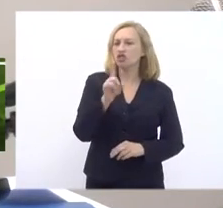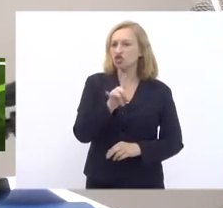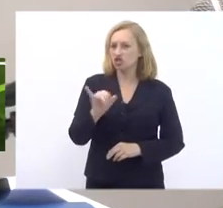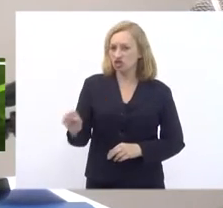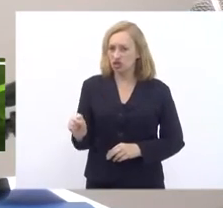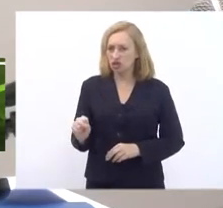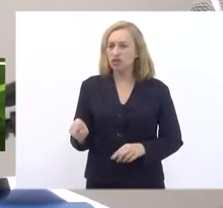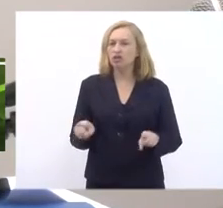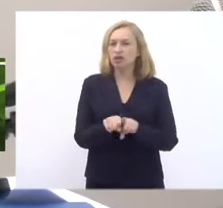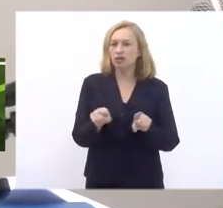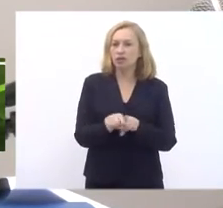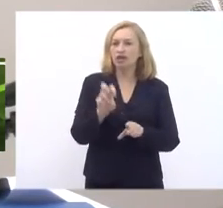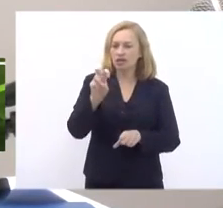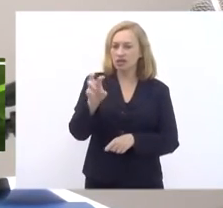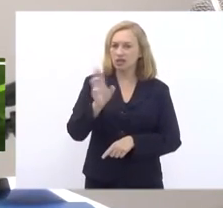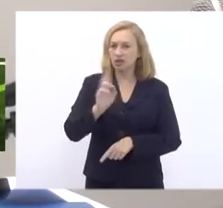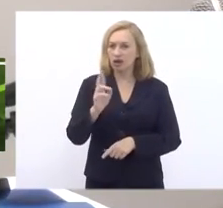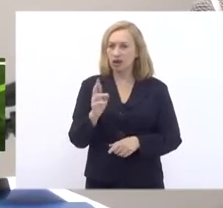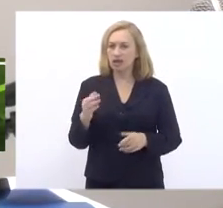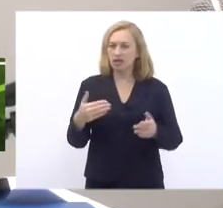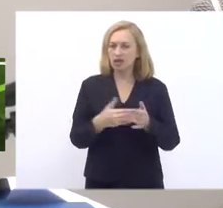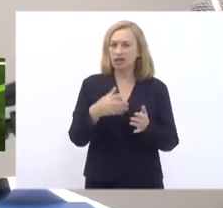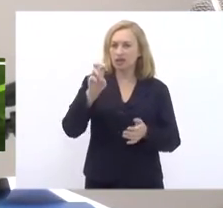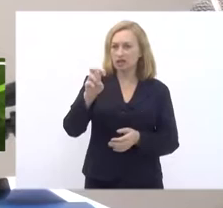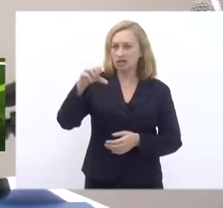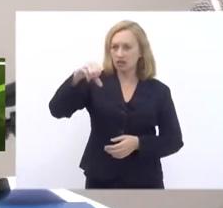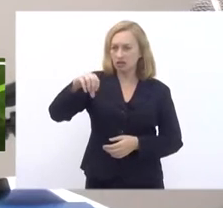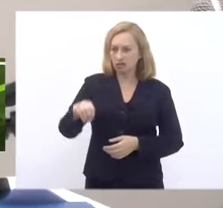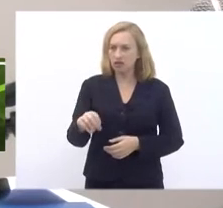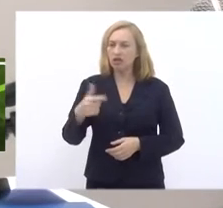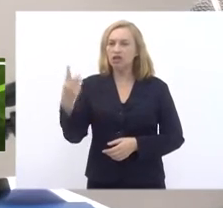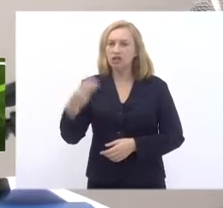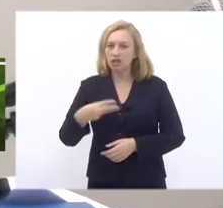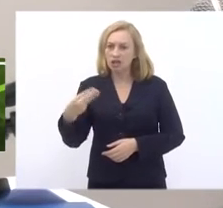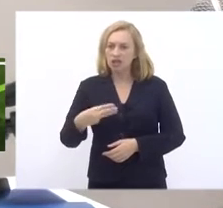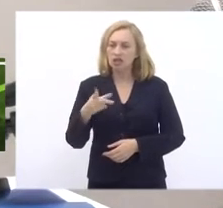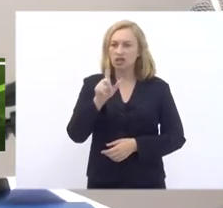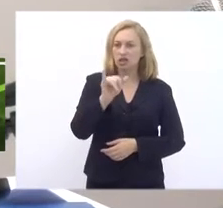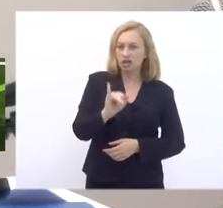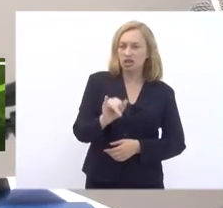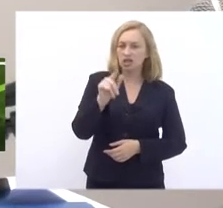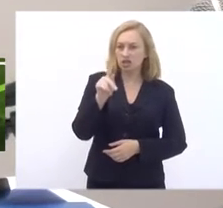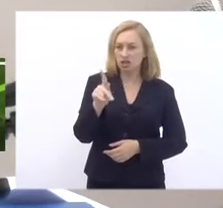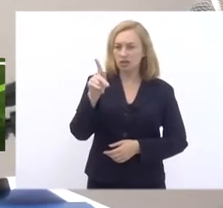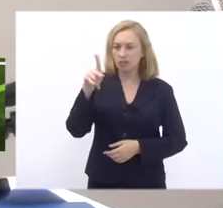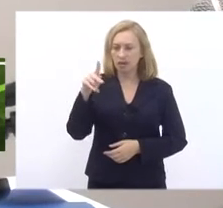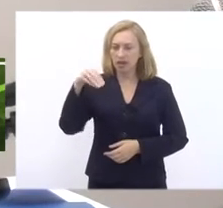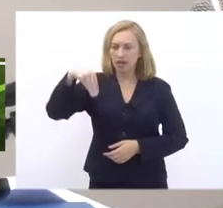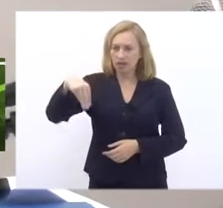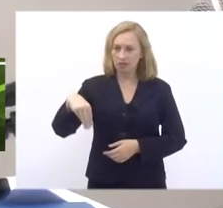à questão dos R$ 5,00 para os R$ 5,90. Em terceiro lugar, a questão do IGPM, se isso está...